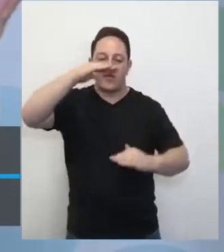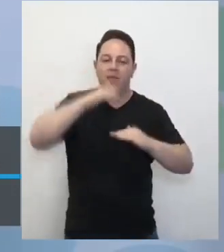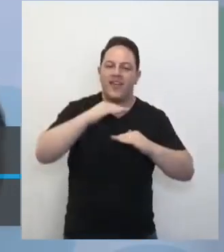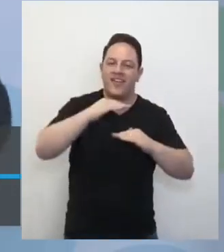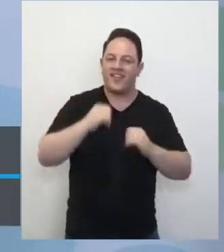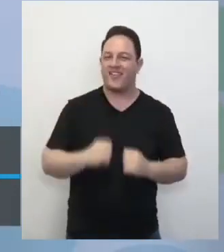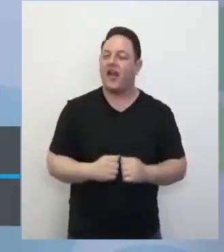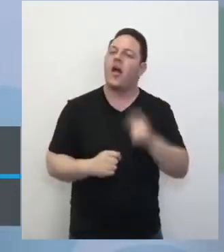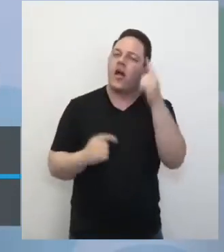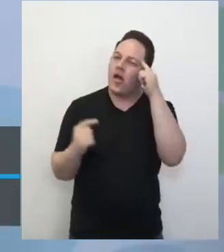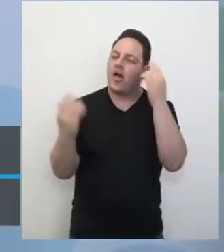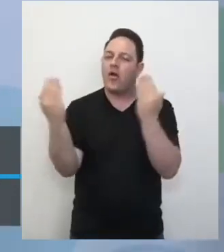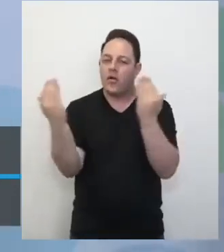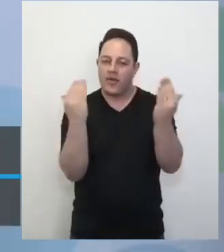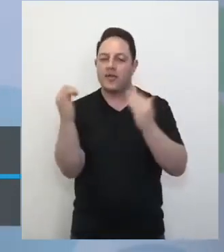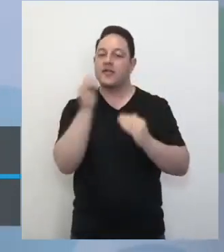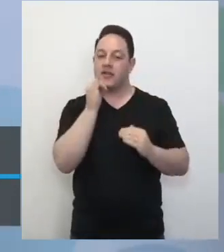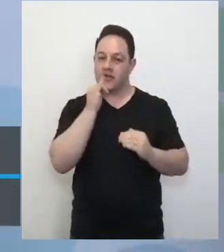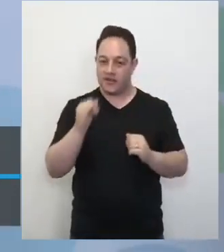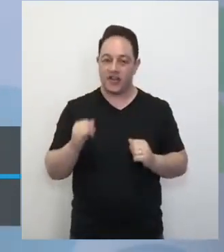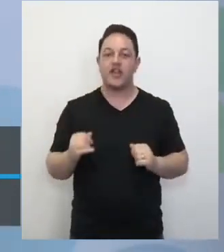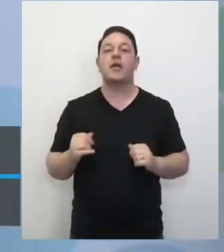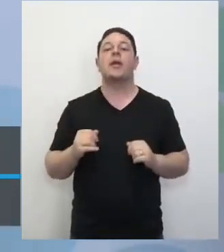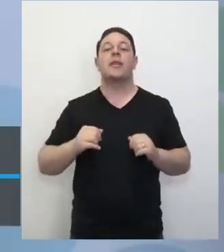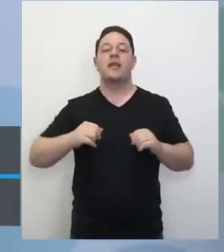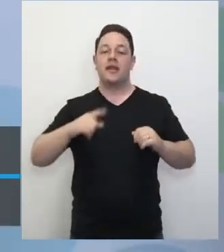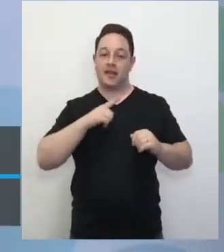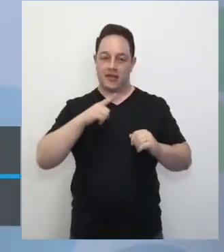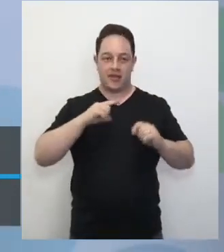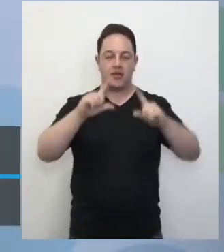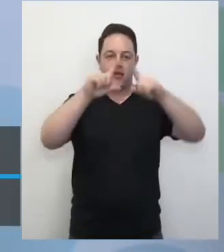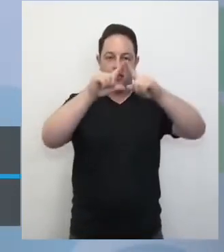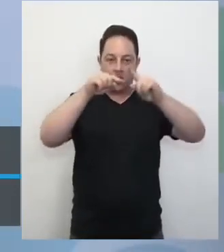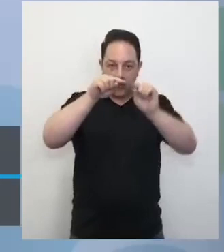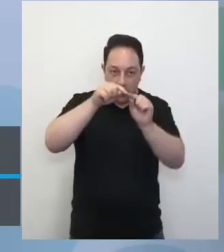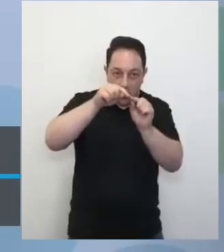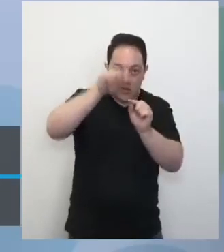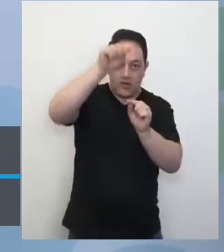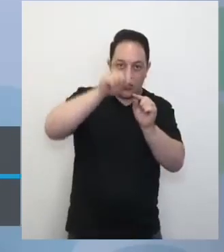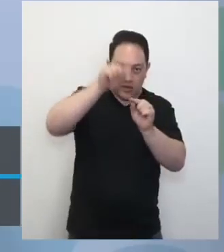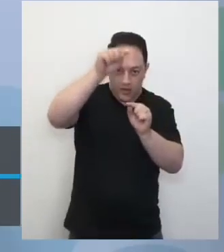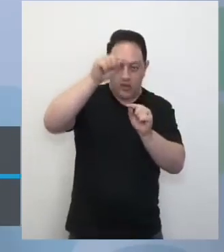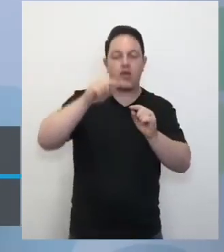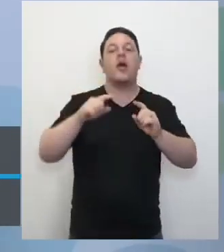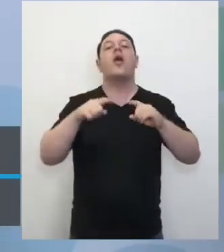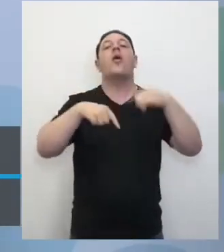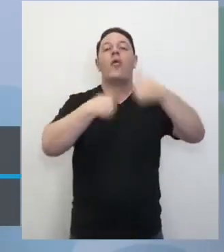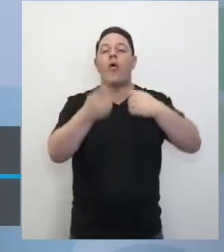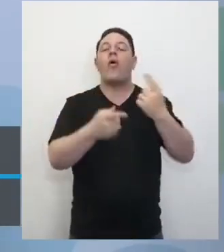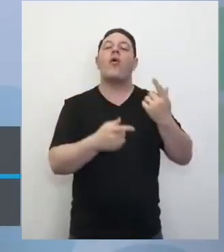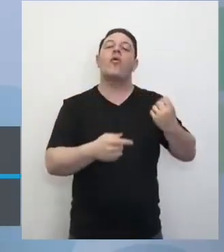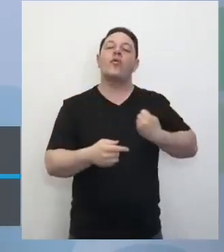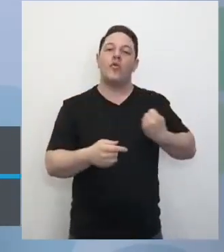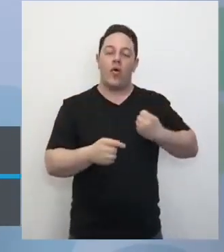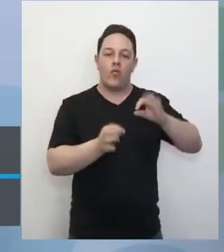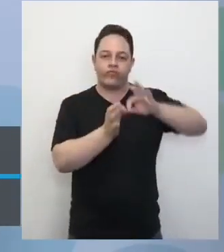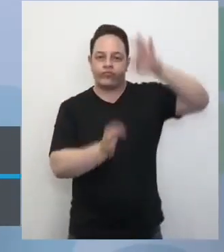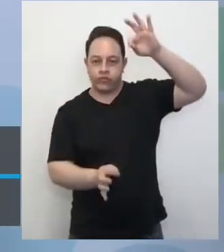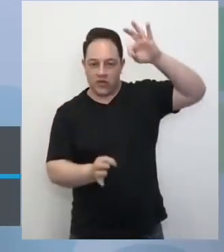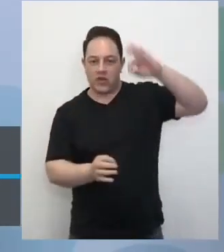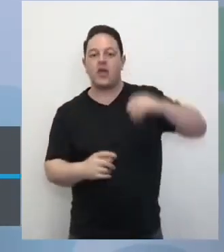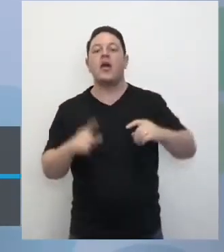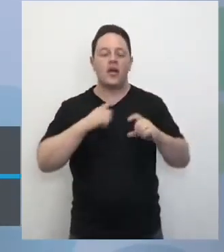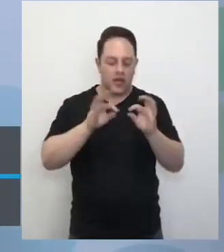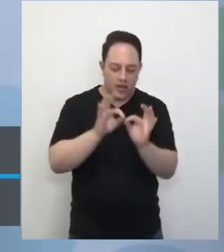está comparando é o que a área da base da pirâmide menor a área da base da pirâmide que você tinha do início a altura da pirâmide maior